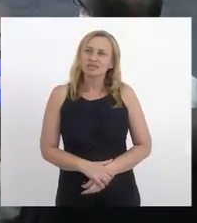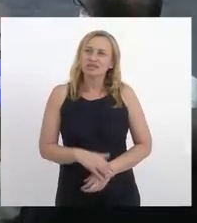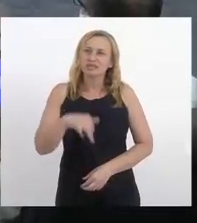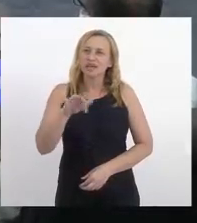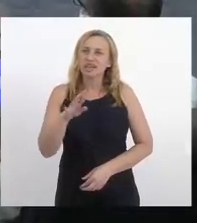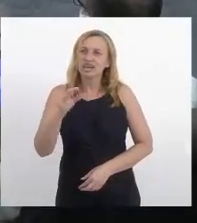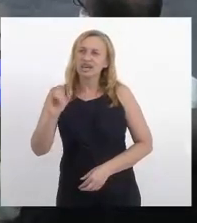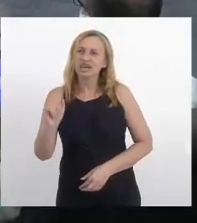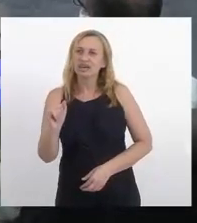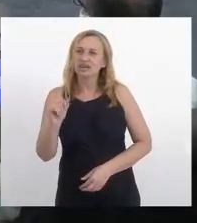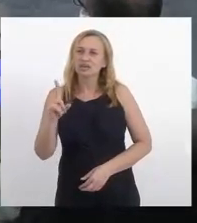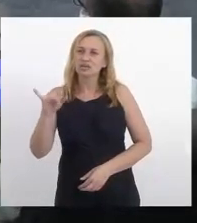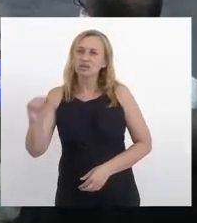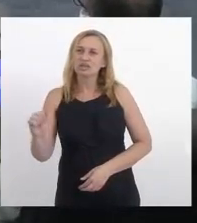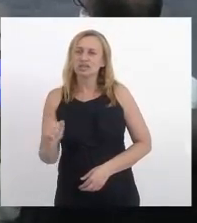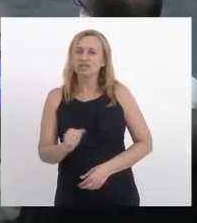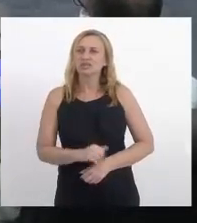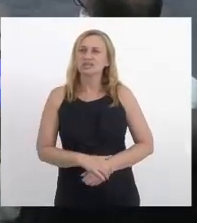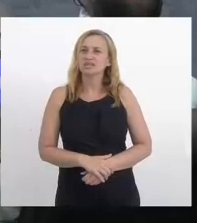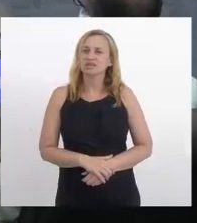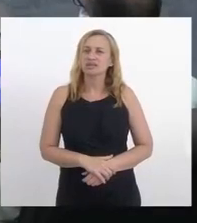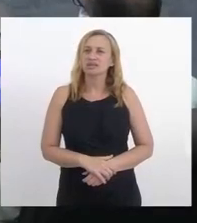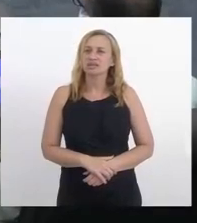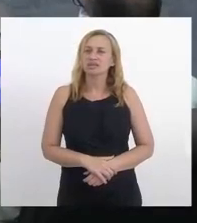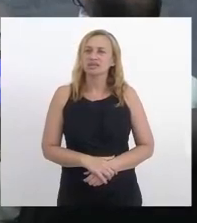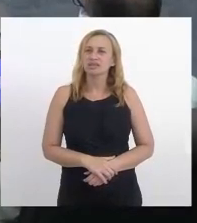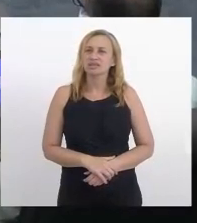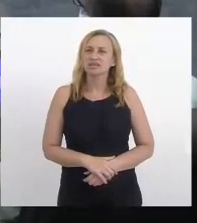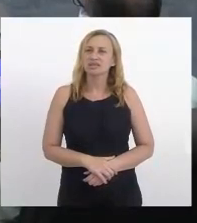Mariluce Pinheiro, Fé Bahá'í.